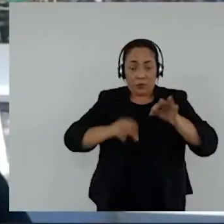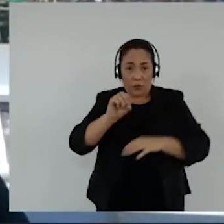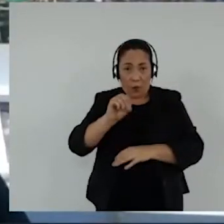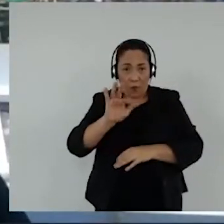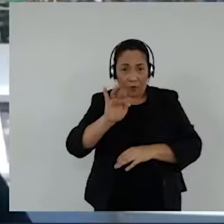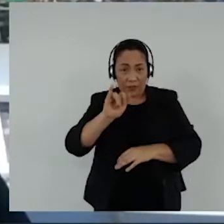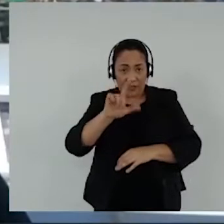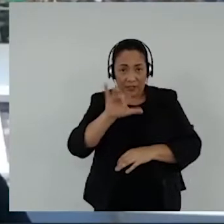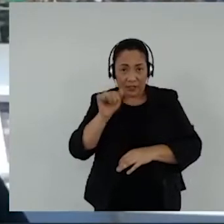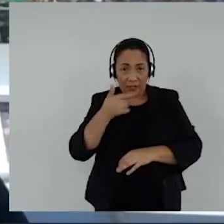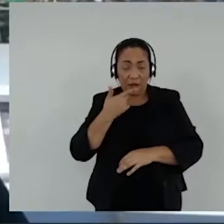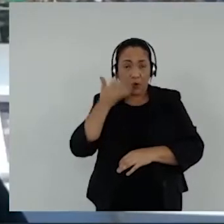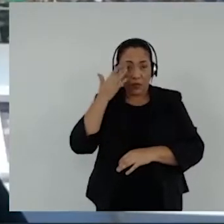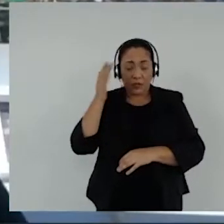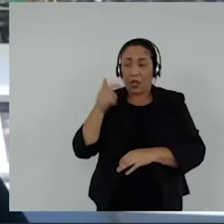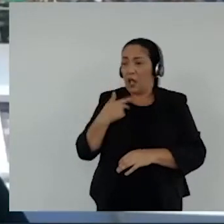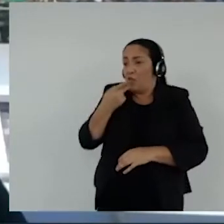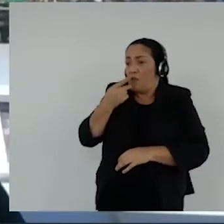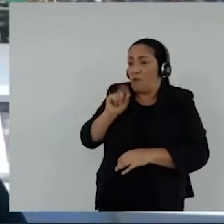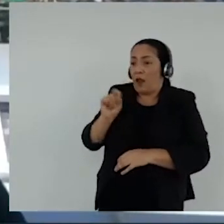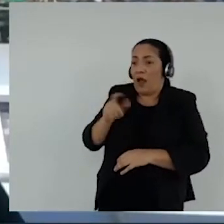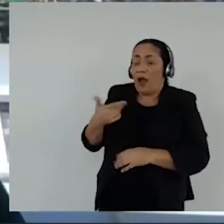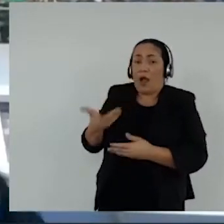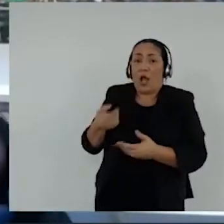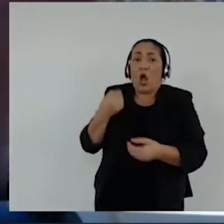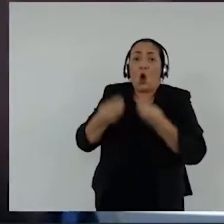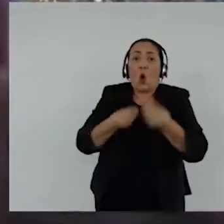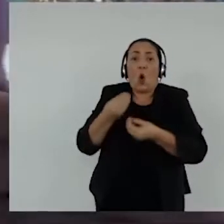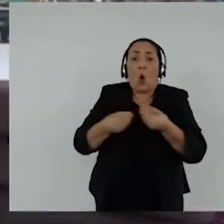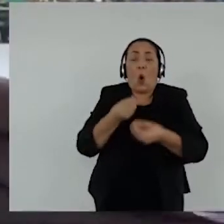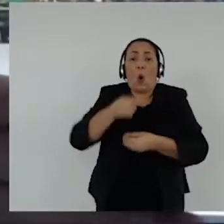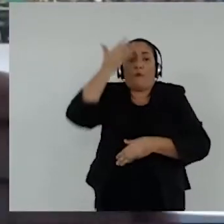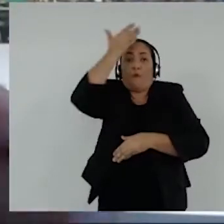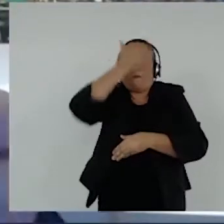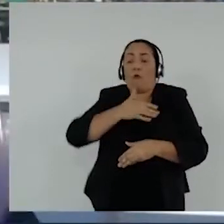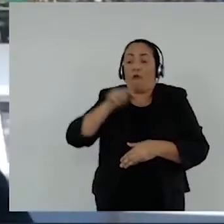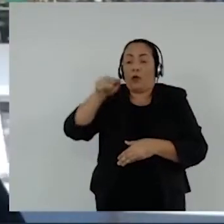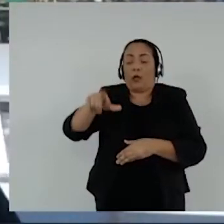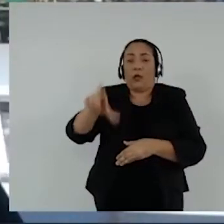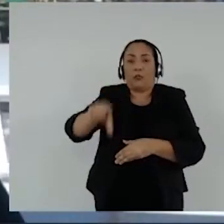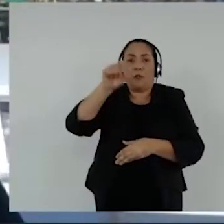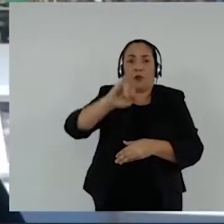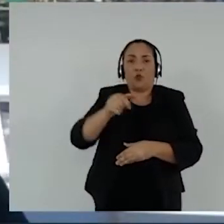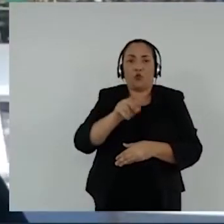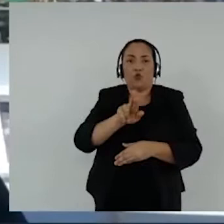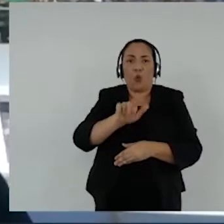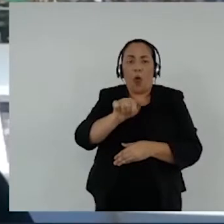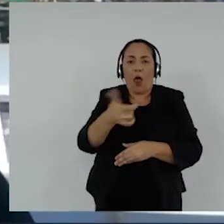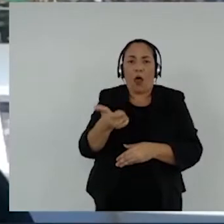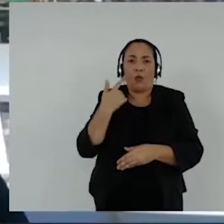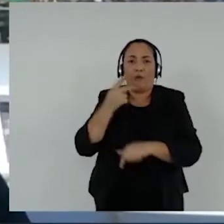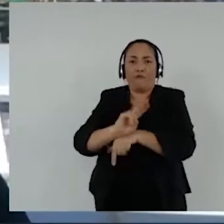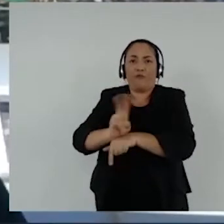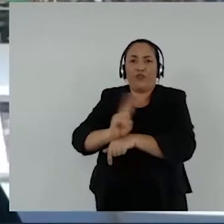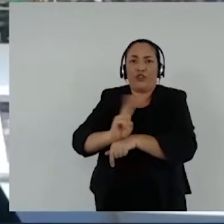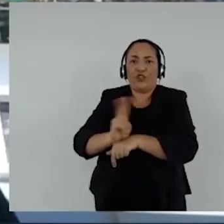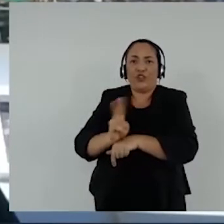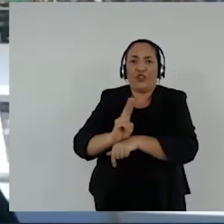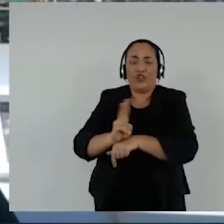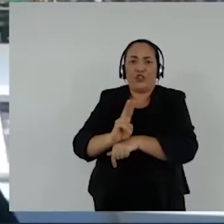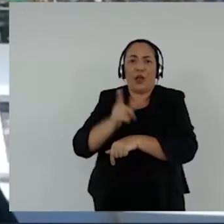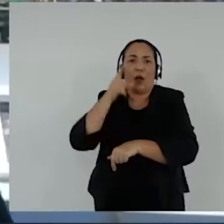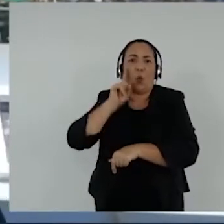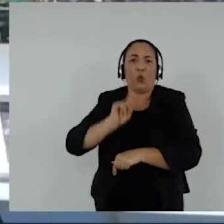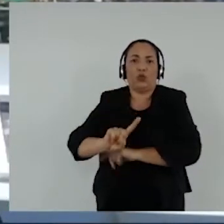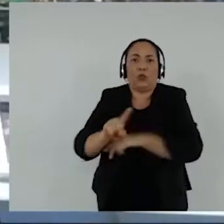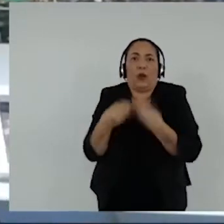Como é que eu vou certificar o que esse cidadão fez nas 2 horas entre o momento que ele foi escolhido, para quem que ele que ligou, com quem que ele falou, de quem que ele recebeu